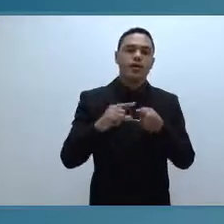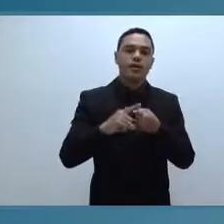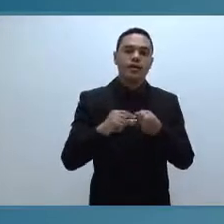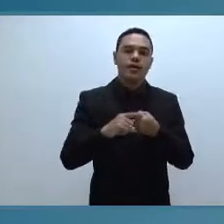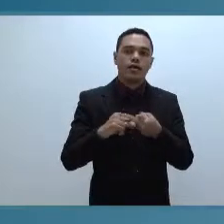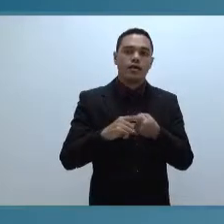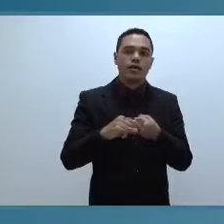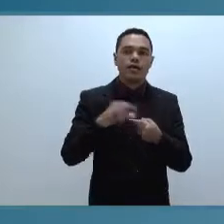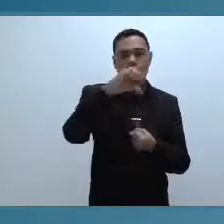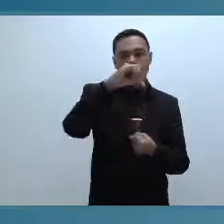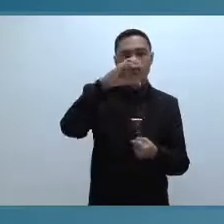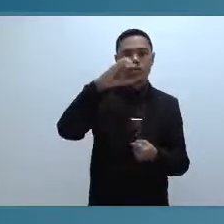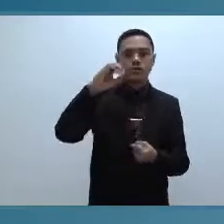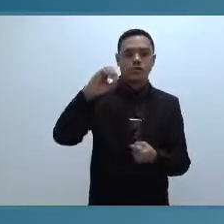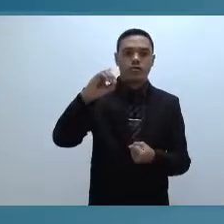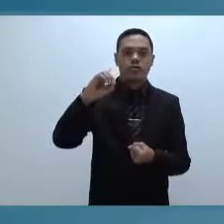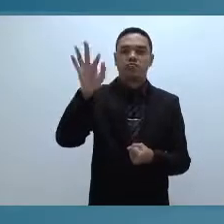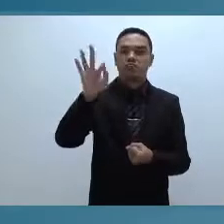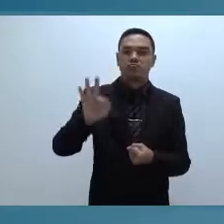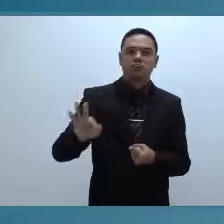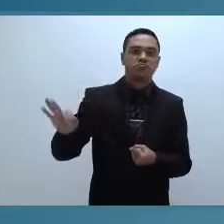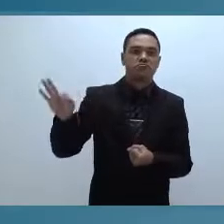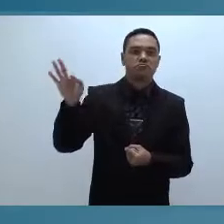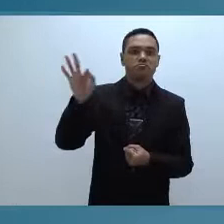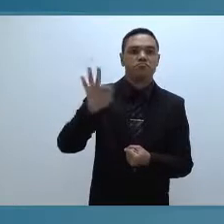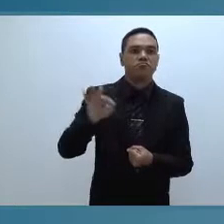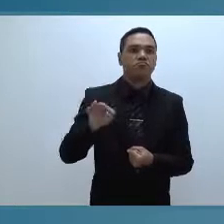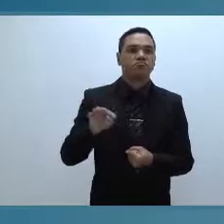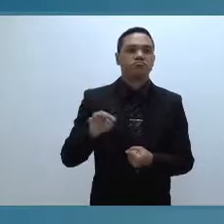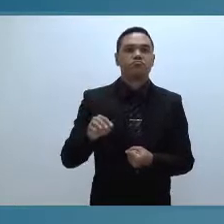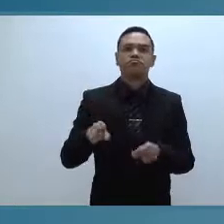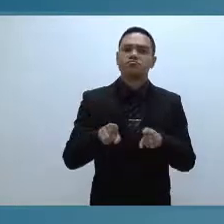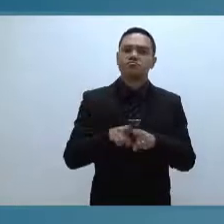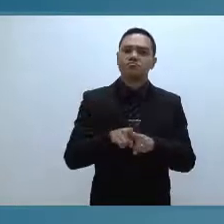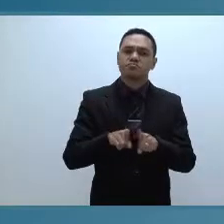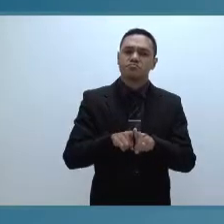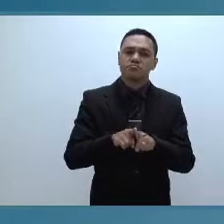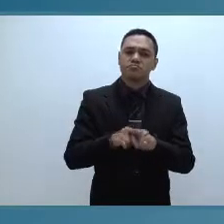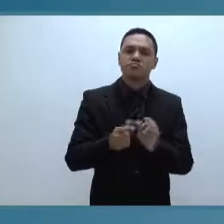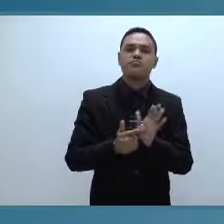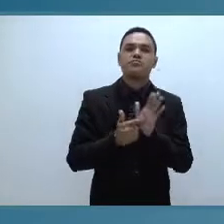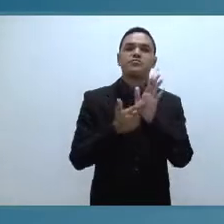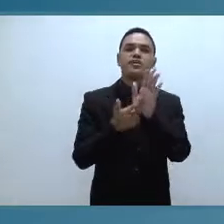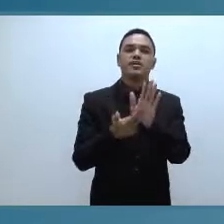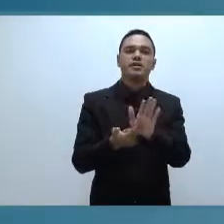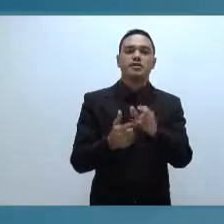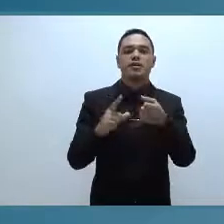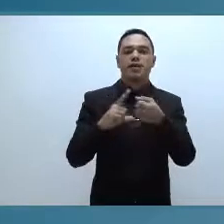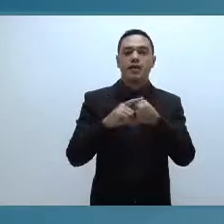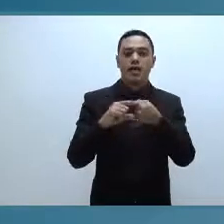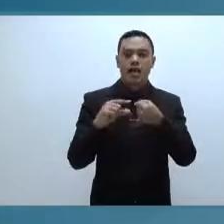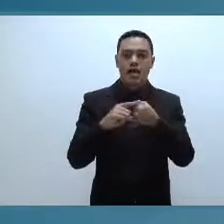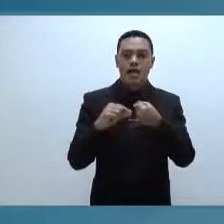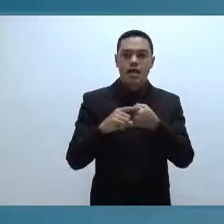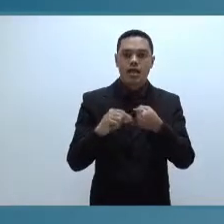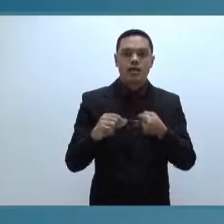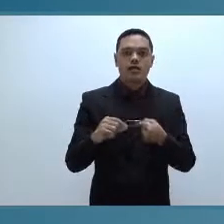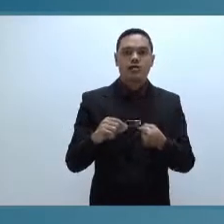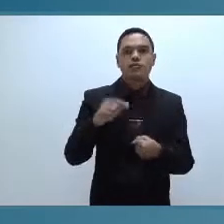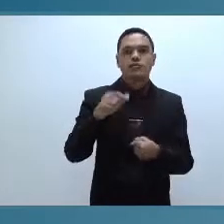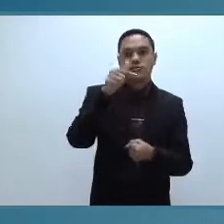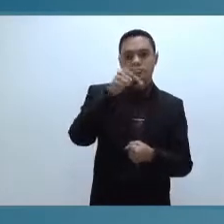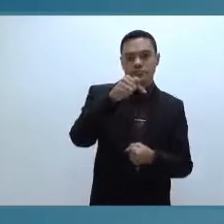Percebendo ainda, para citar o oportuno artigo publicado na revista do Tribunal Superior do Trabalho, volume